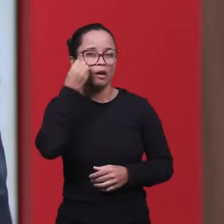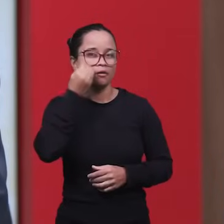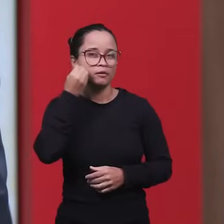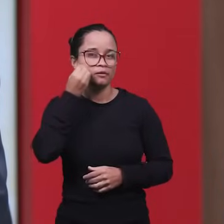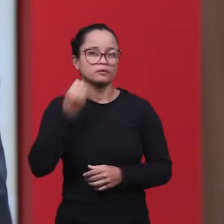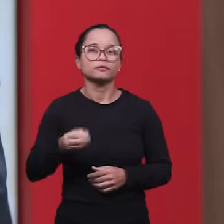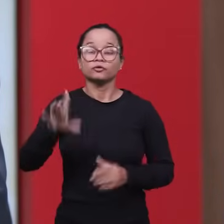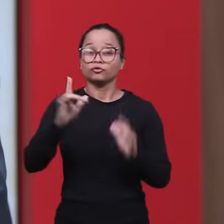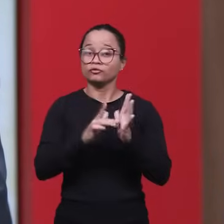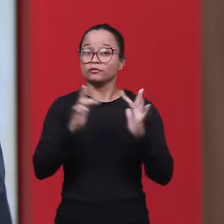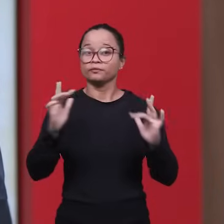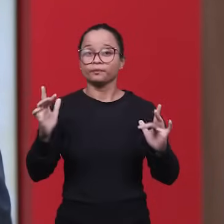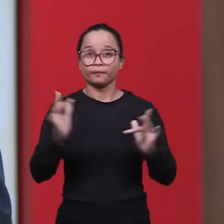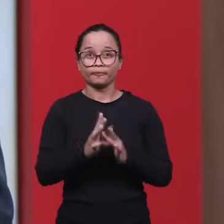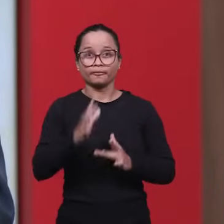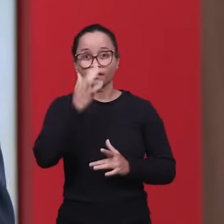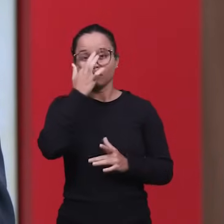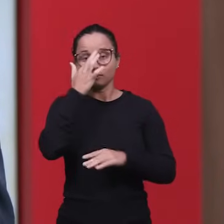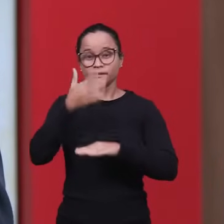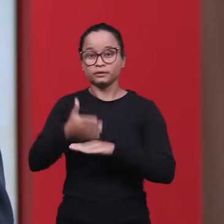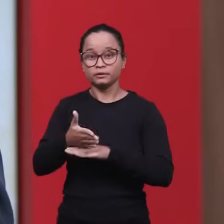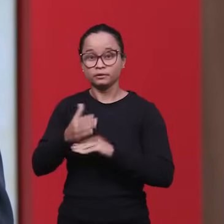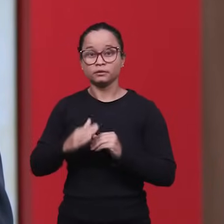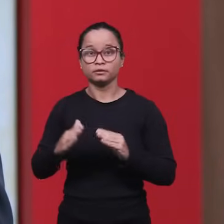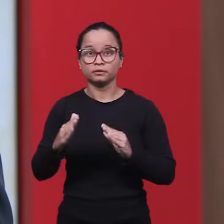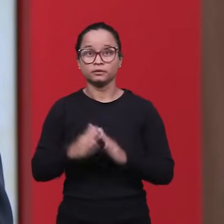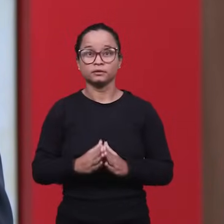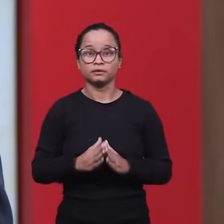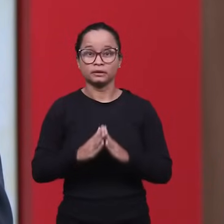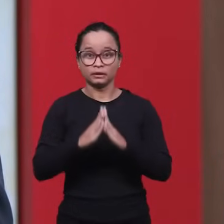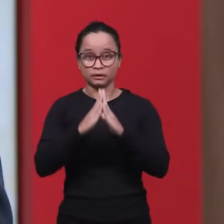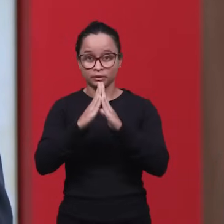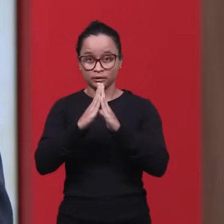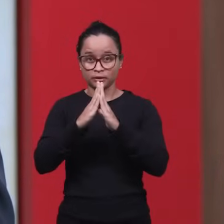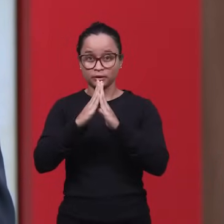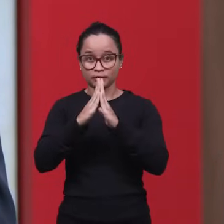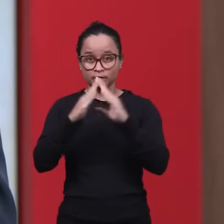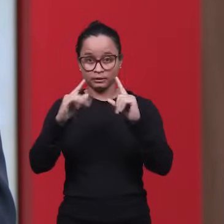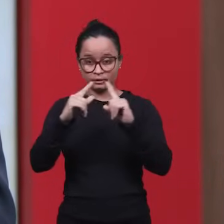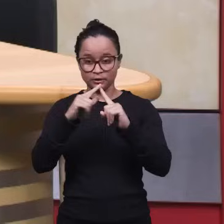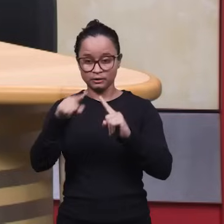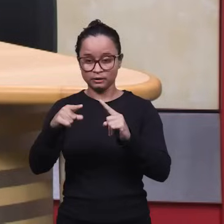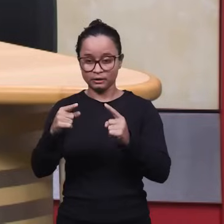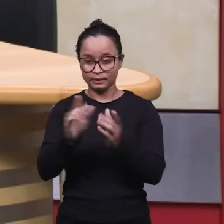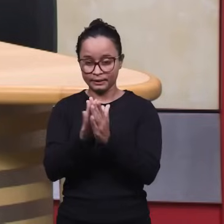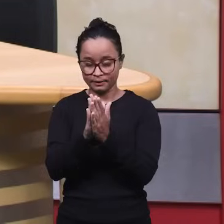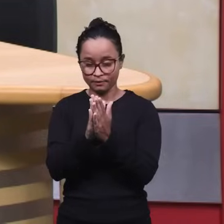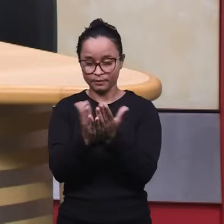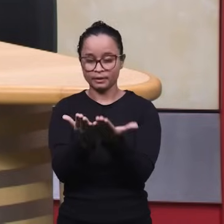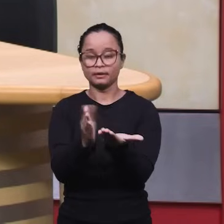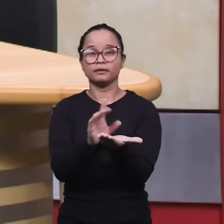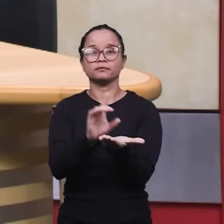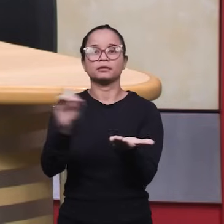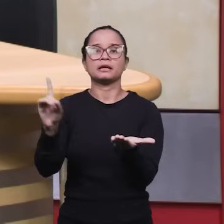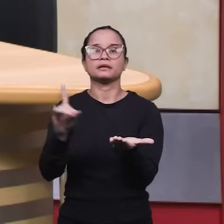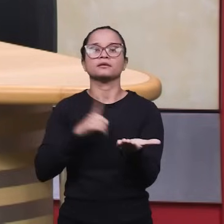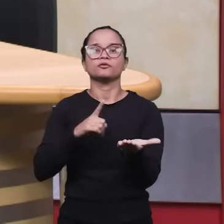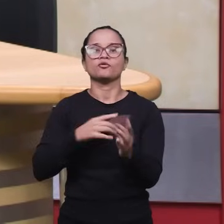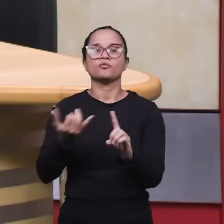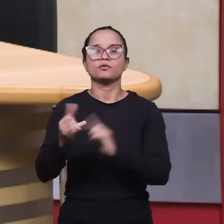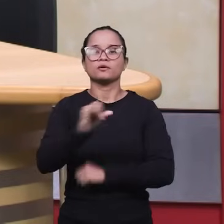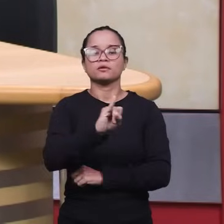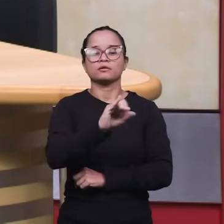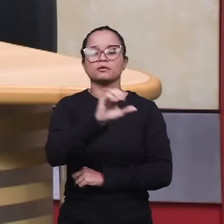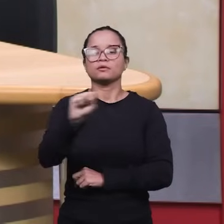de Jesus quando ele entra no templo e abre a palavra. E ele abriu no profeta